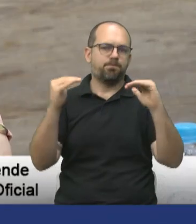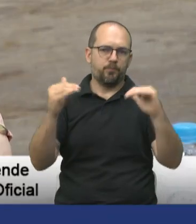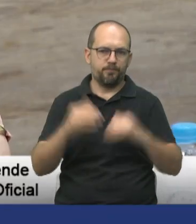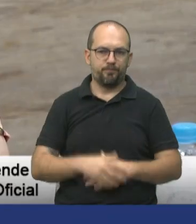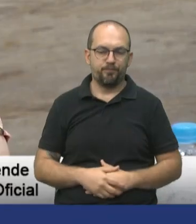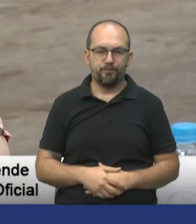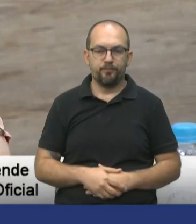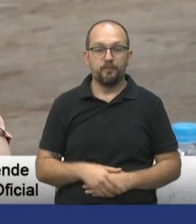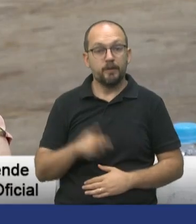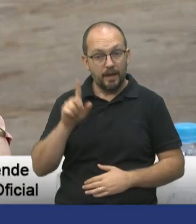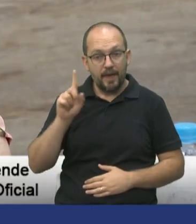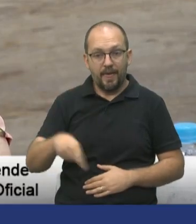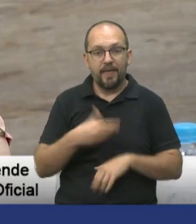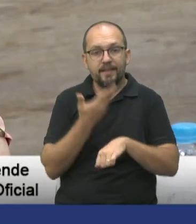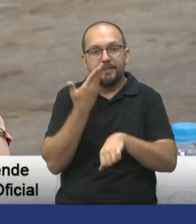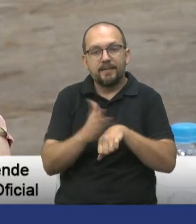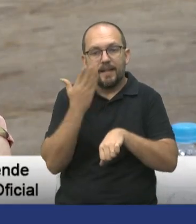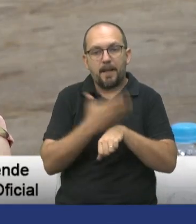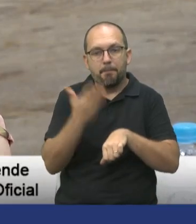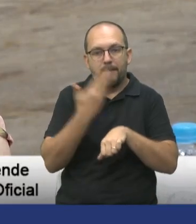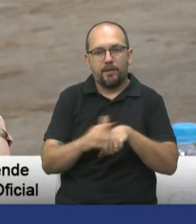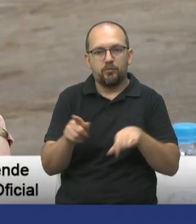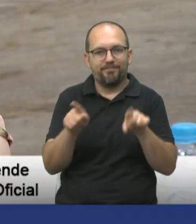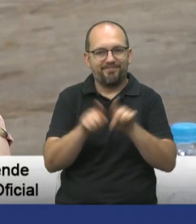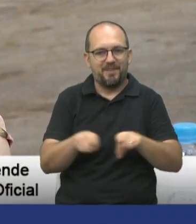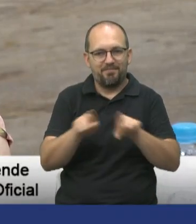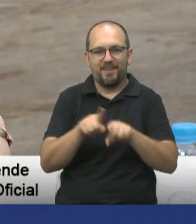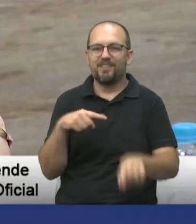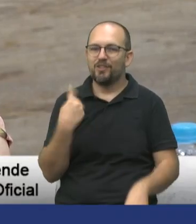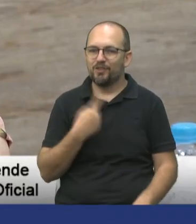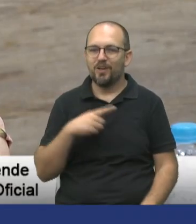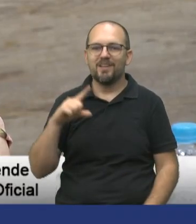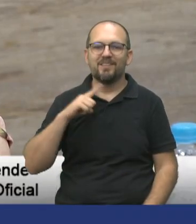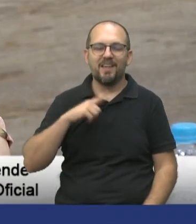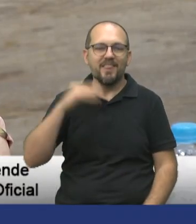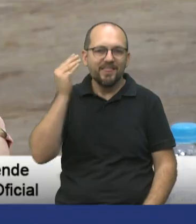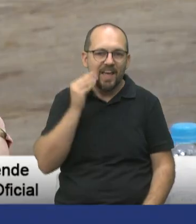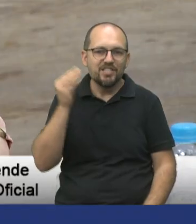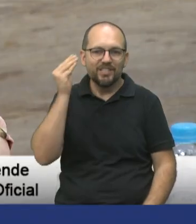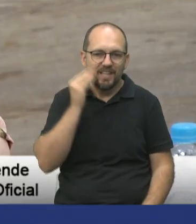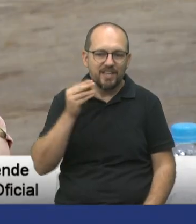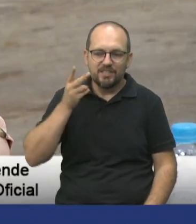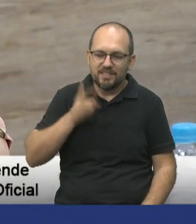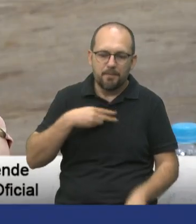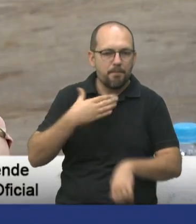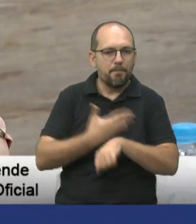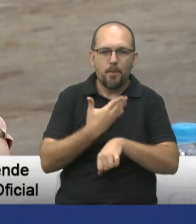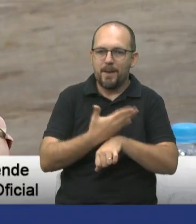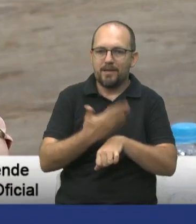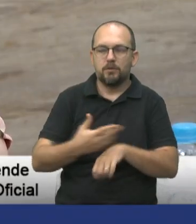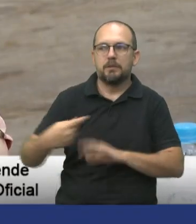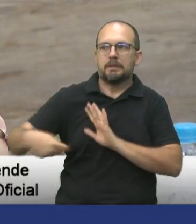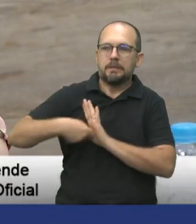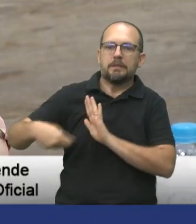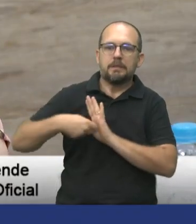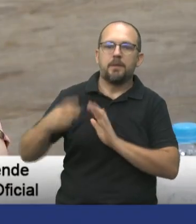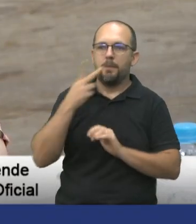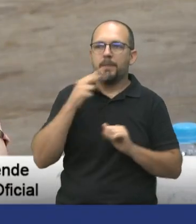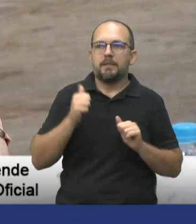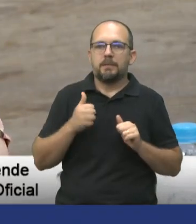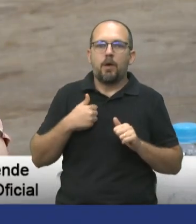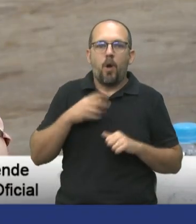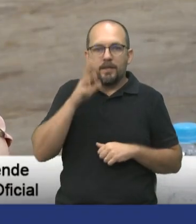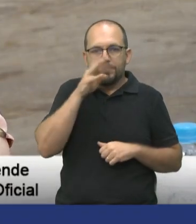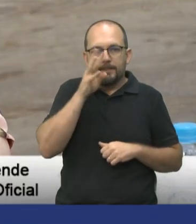também é treinamento, professora. Nós somos testadas a todo momento, então nós temos um nível de exigência maior.